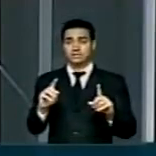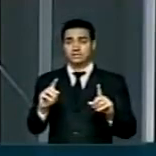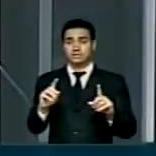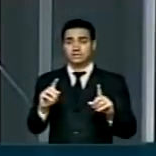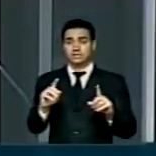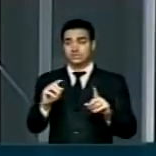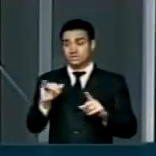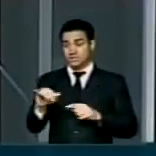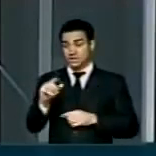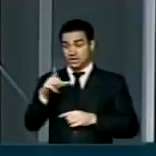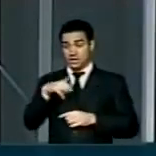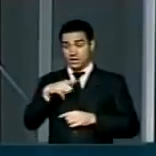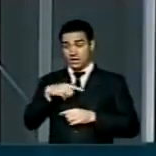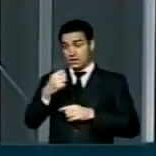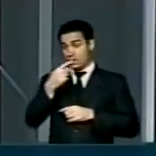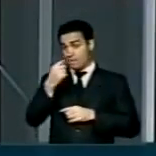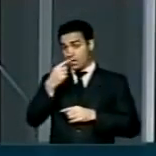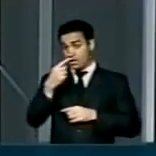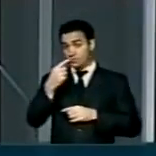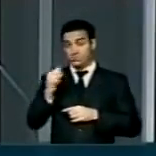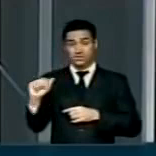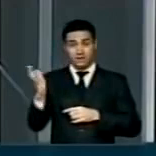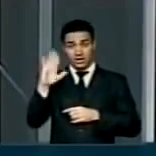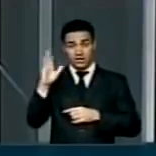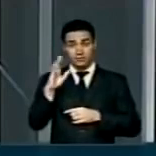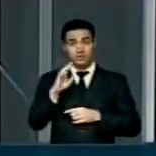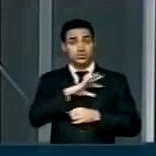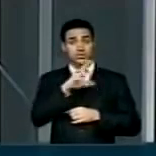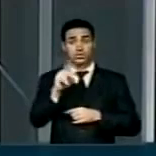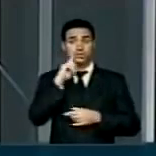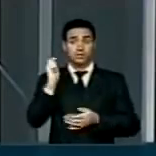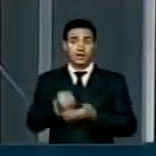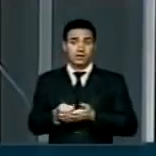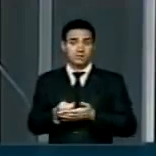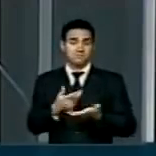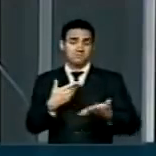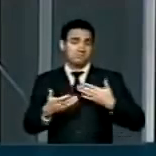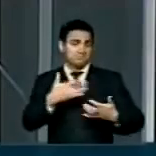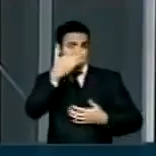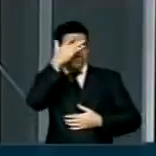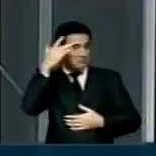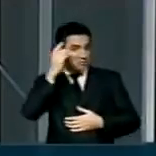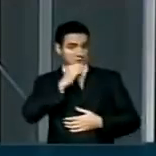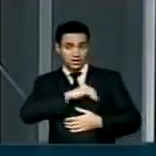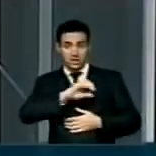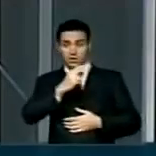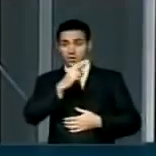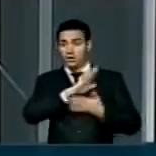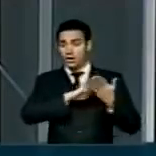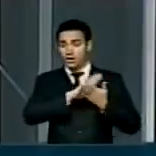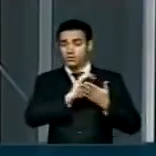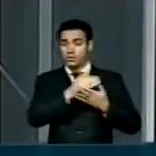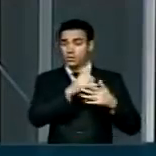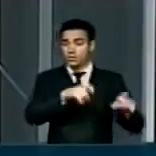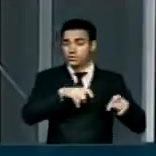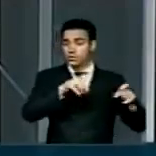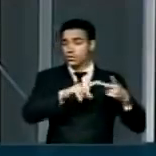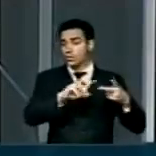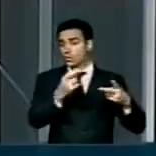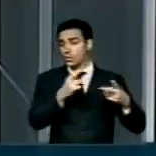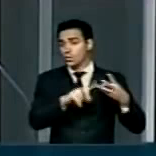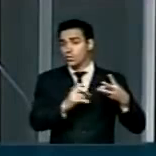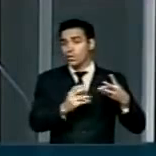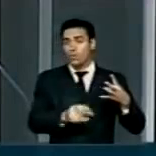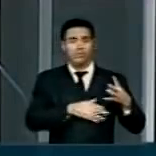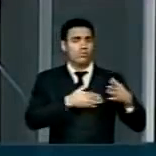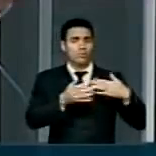dos remédios são todos. O assalariado, o não assalariado, o agricultor,